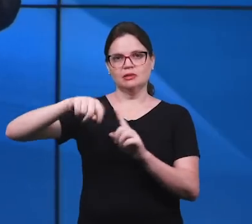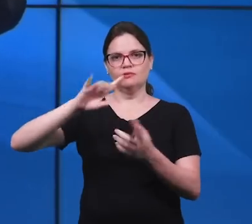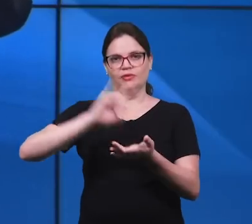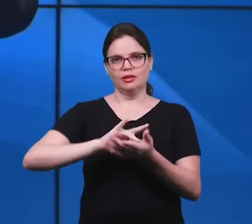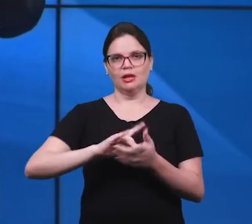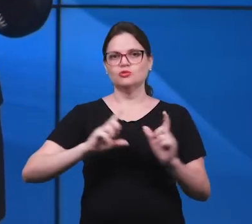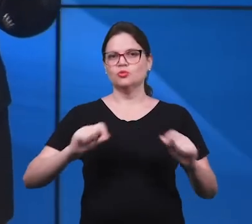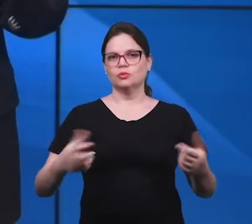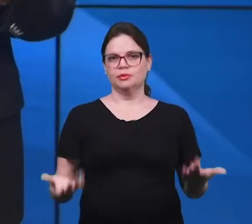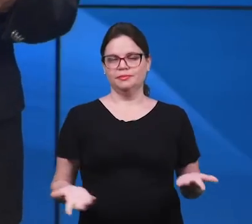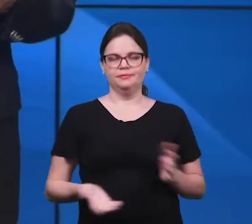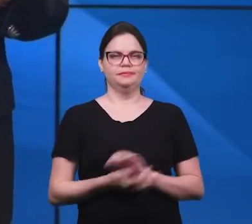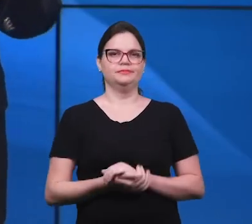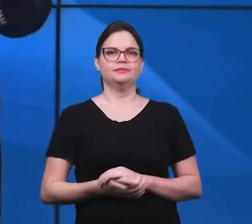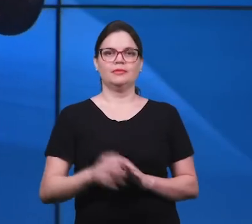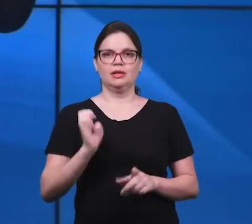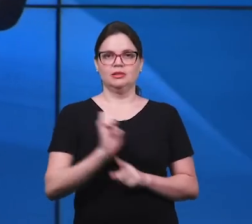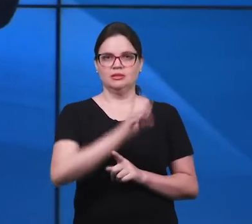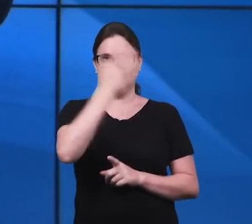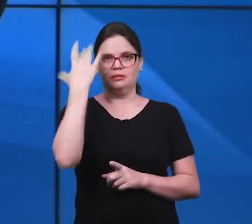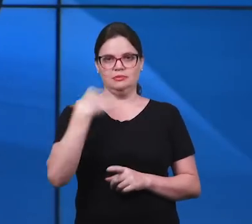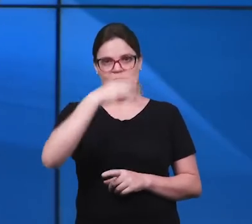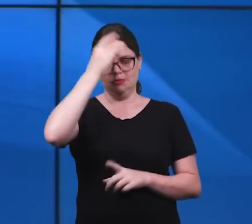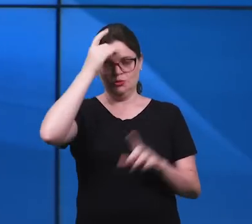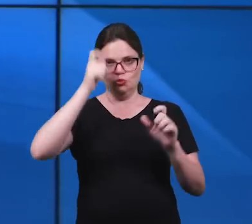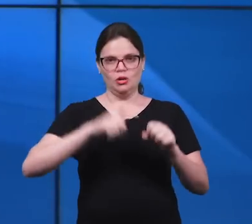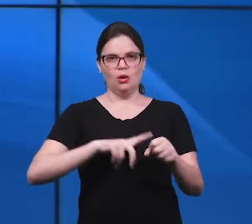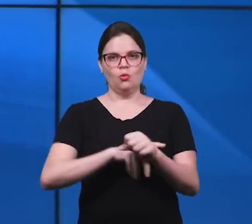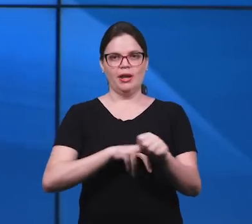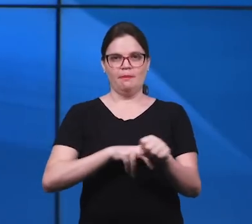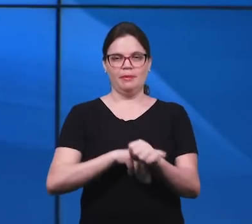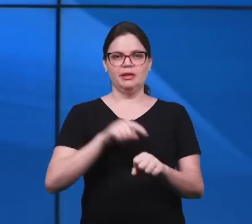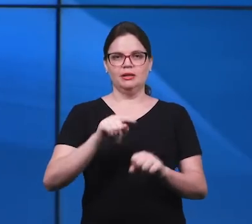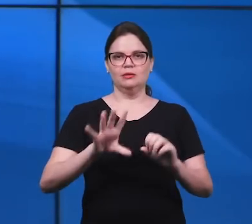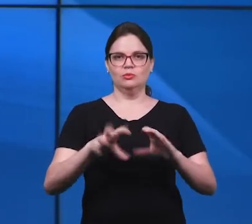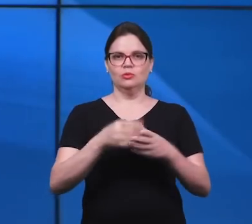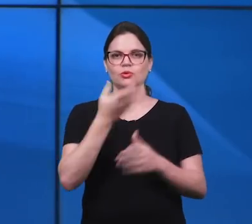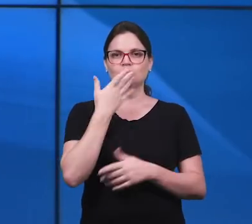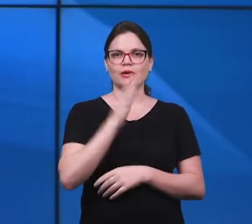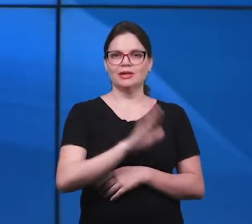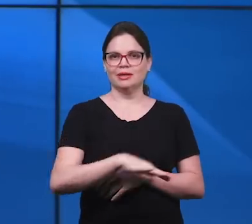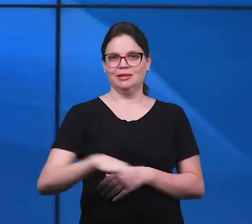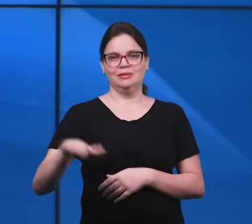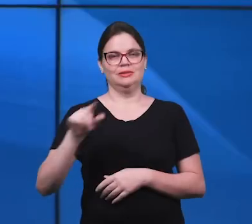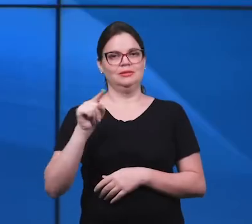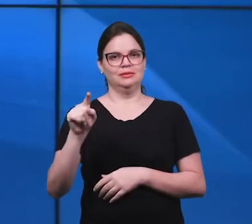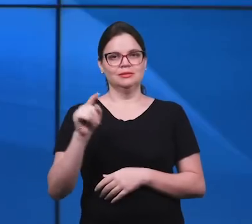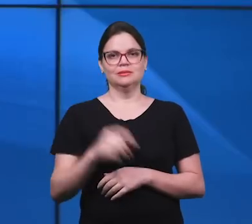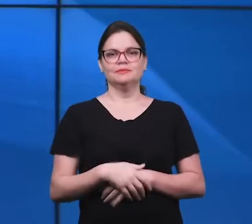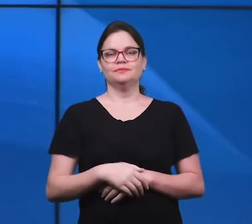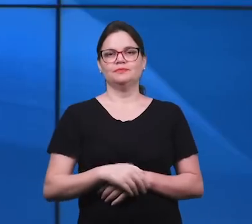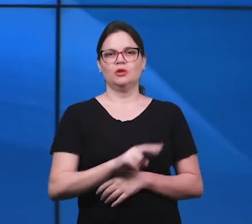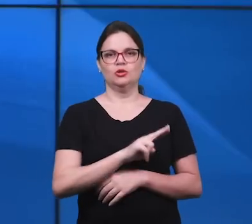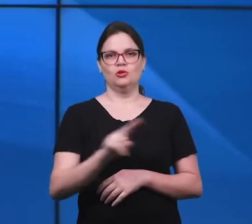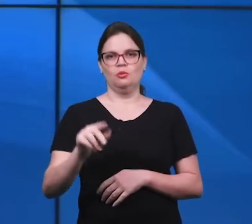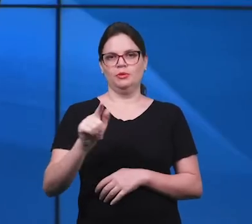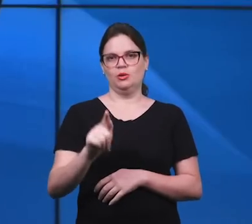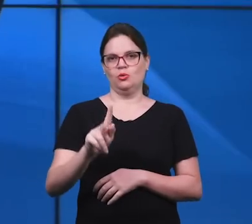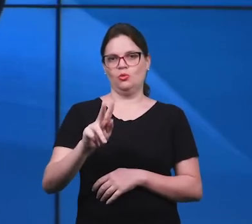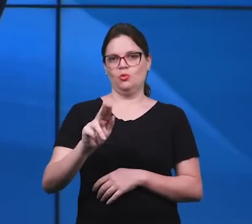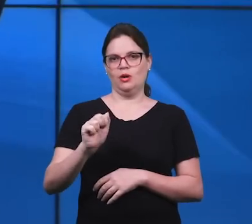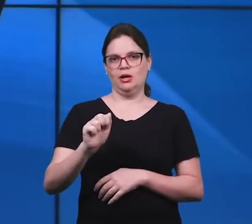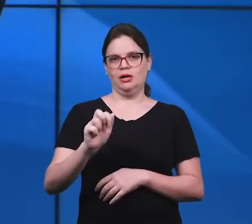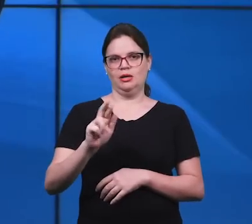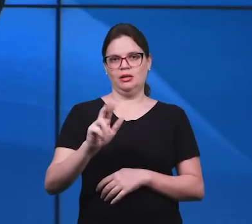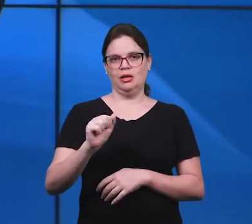primeira resposta, no estado do Espírito Santo, na cidade de Guarapari, onde ali a classe de crianças da igreja ali em Guarapari vai nos dar a primeira